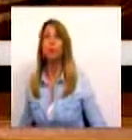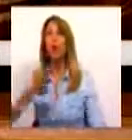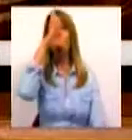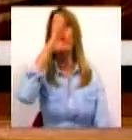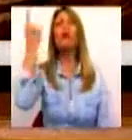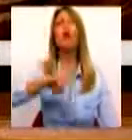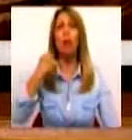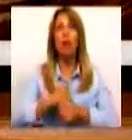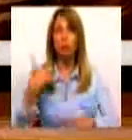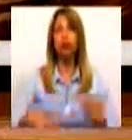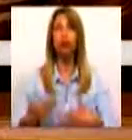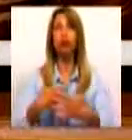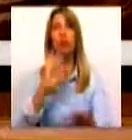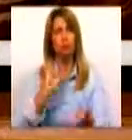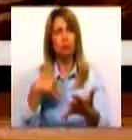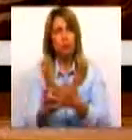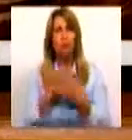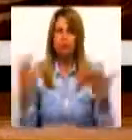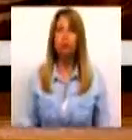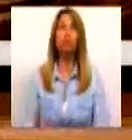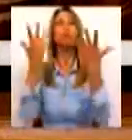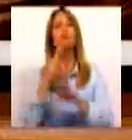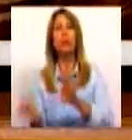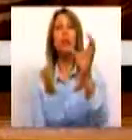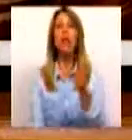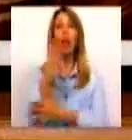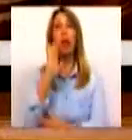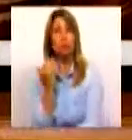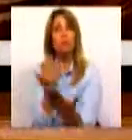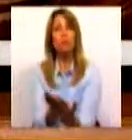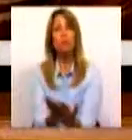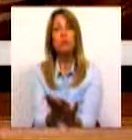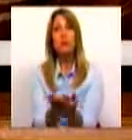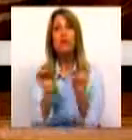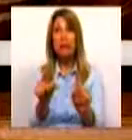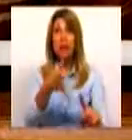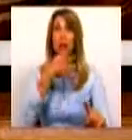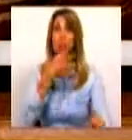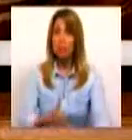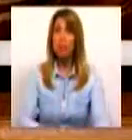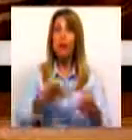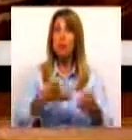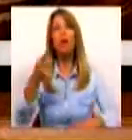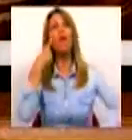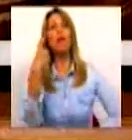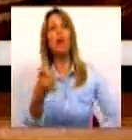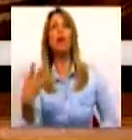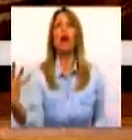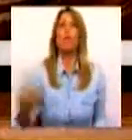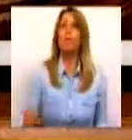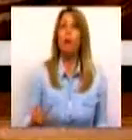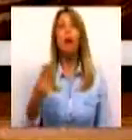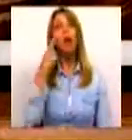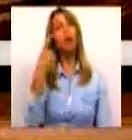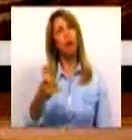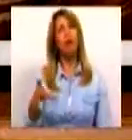para catalisar, para fomentar, para proporcionar que tal desígnio se verifique e se verifique de